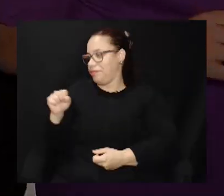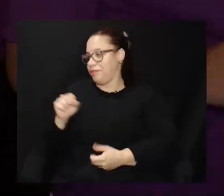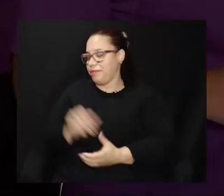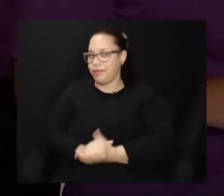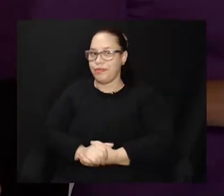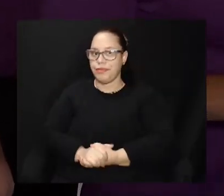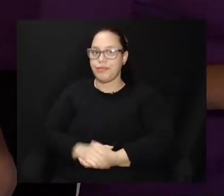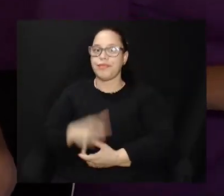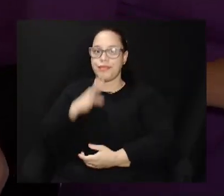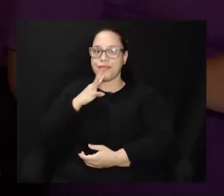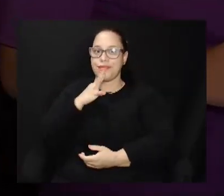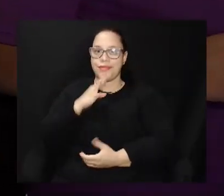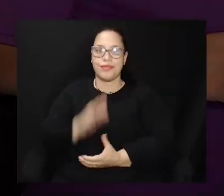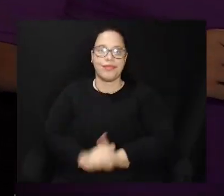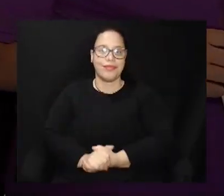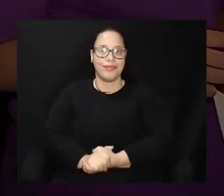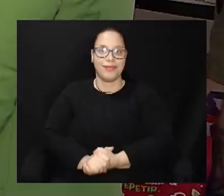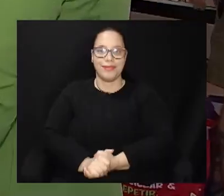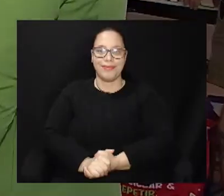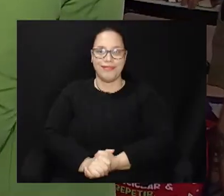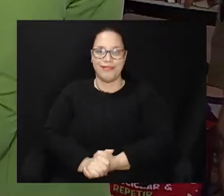bastante.